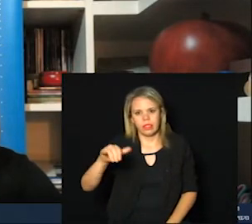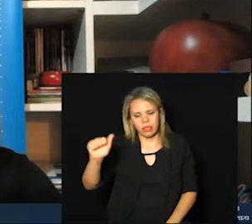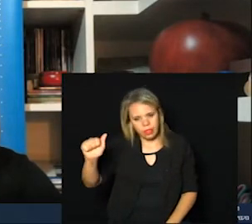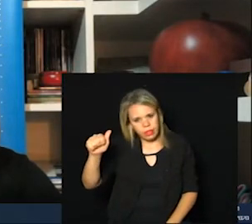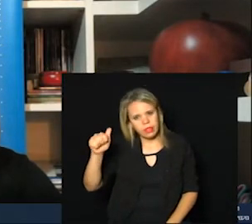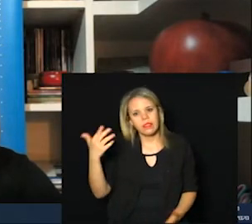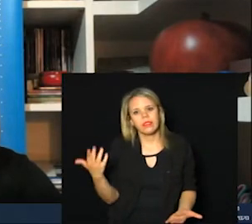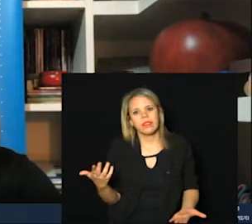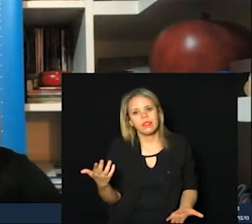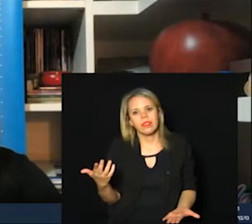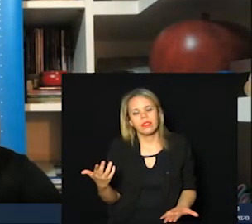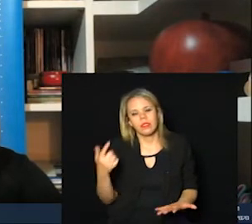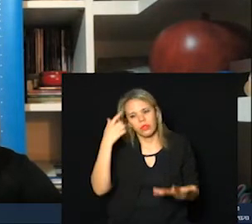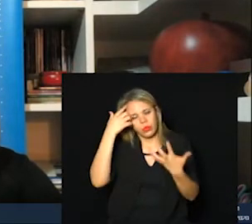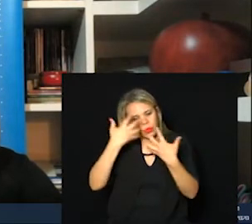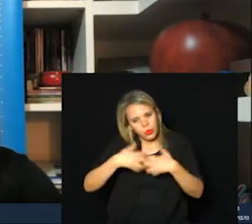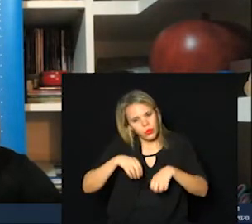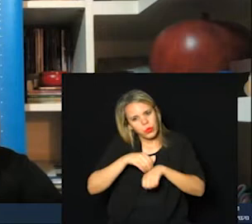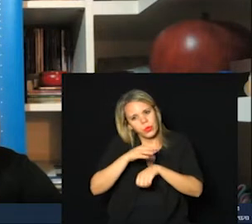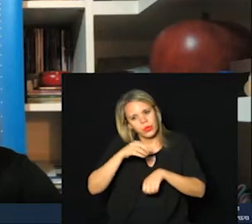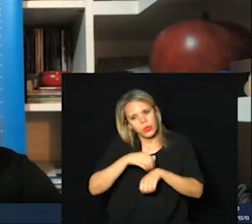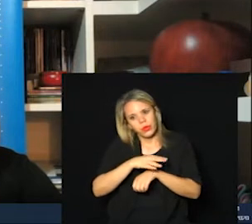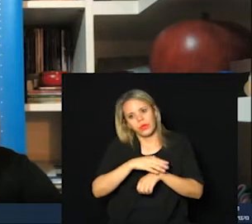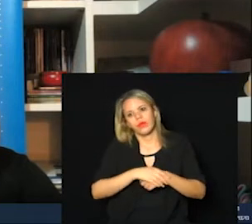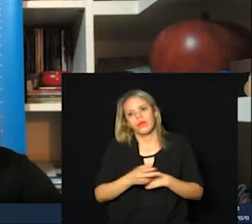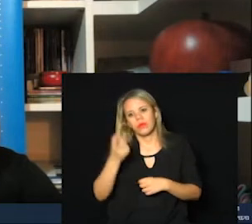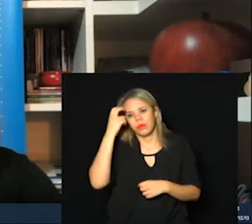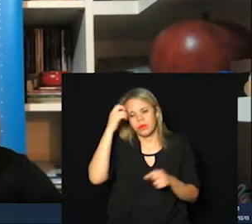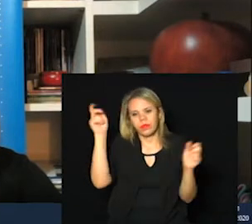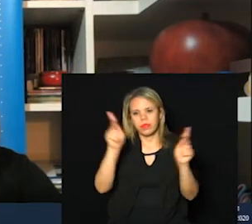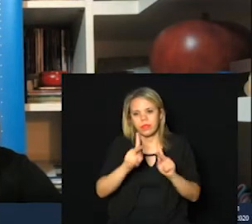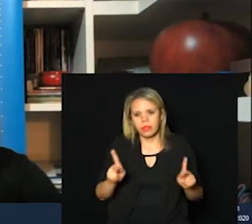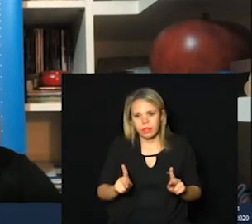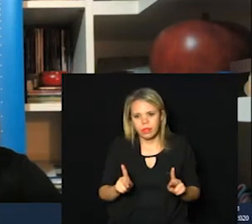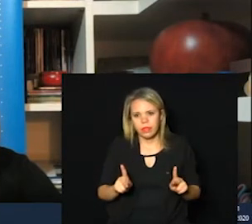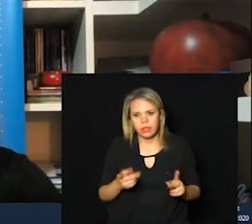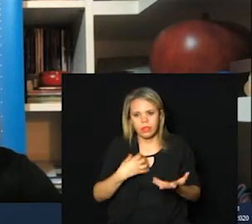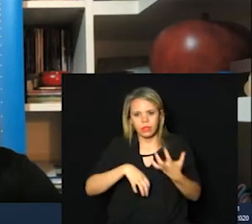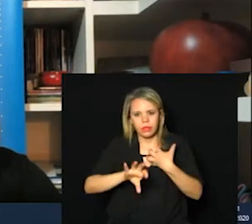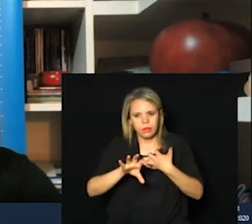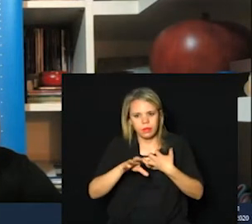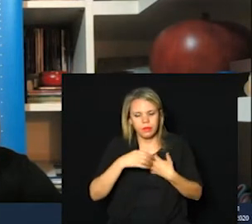trazer aí algumas reflexões aí sobre a cultura da paz e altruísmo.